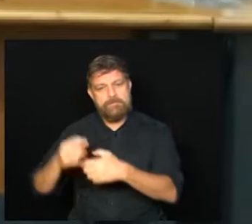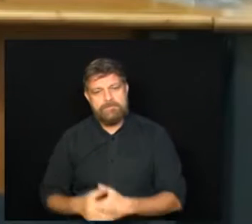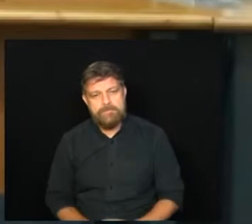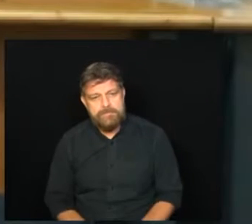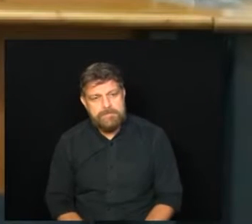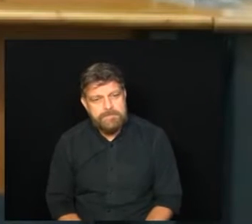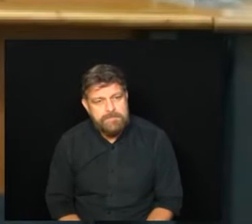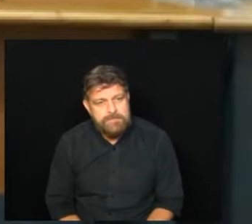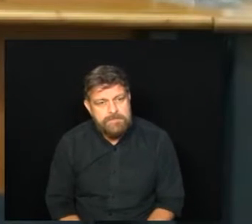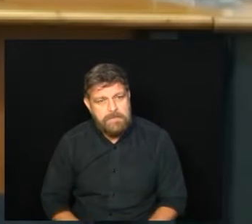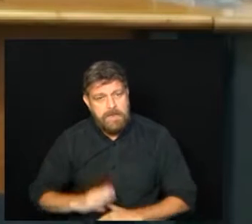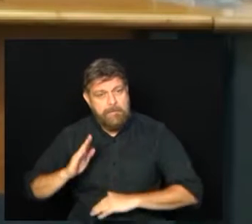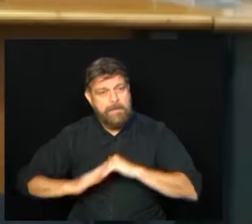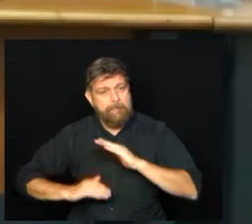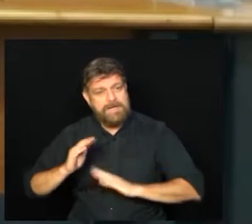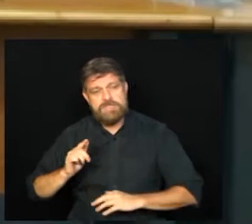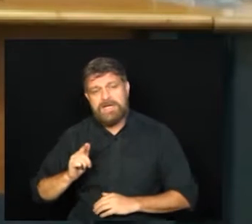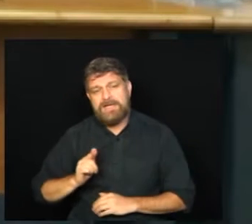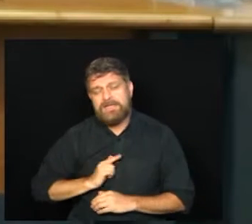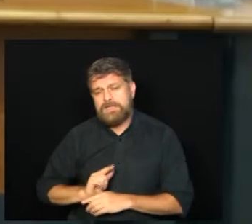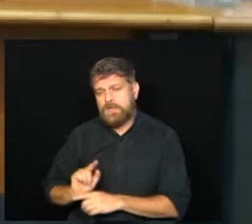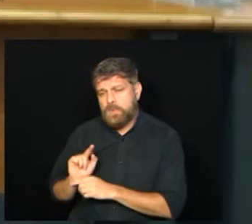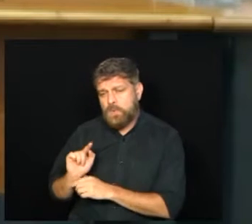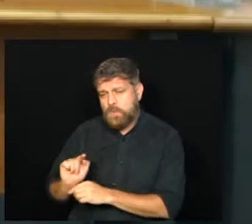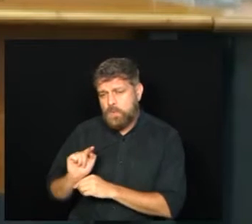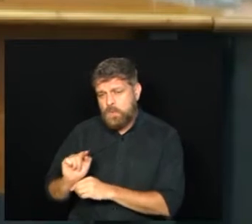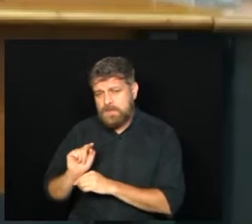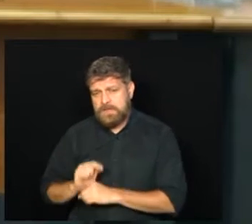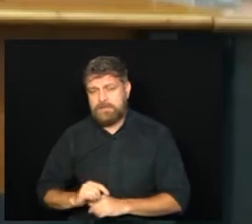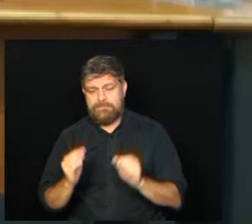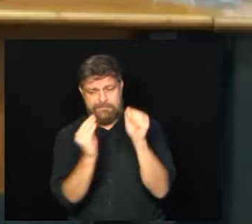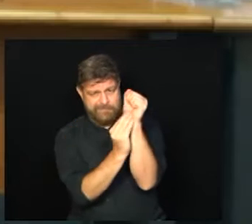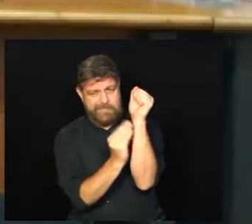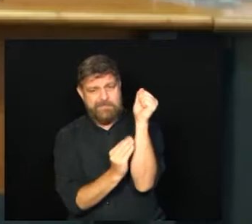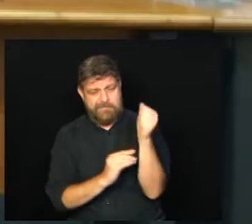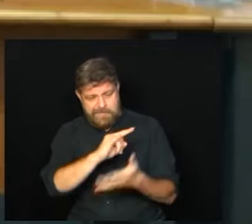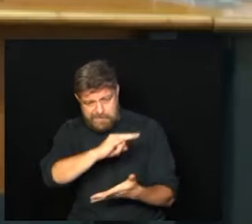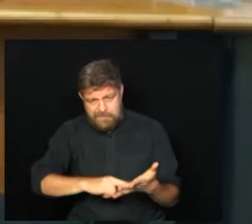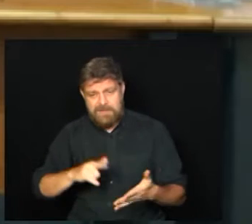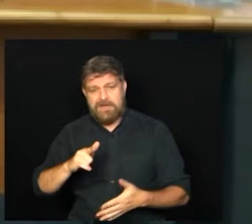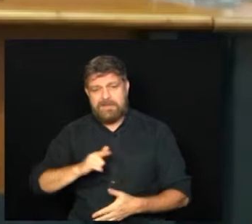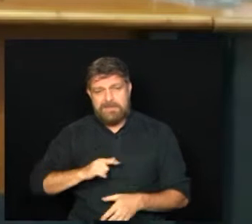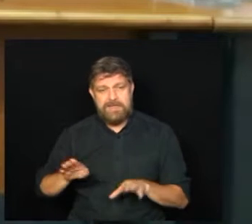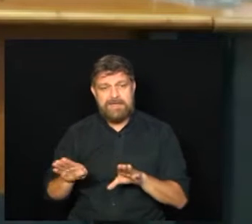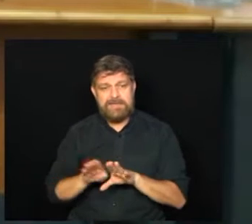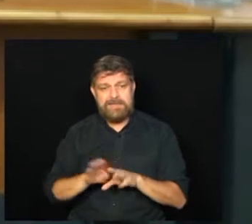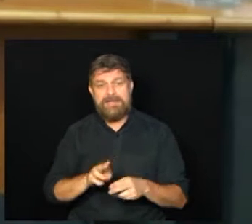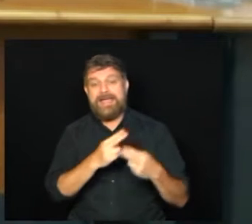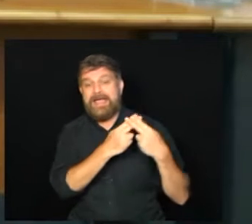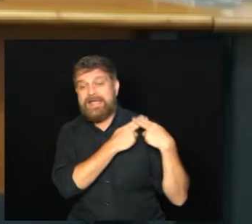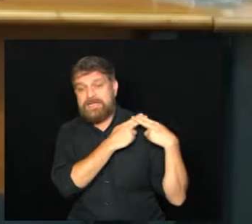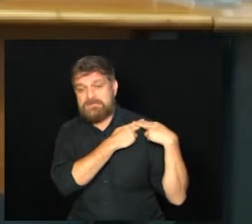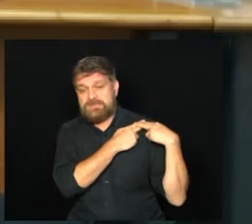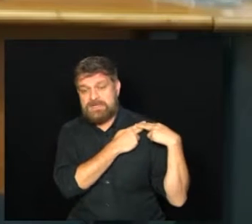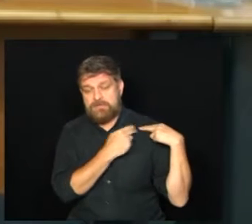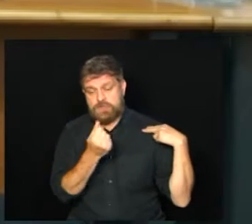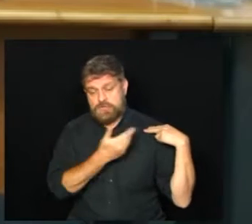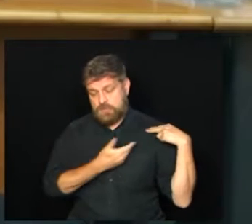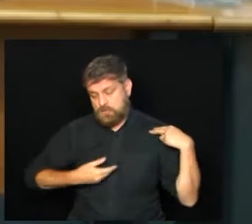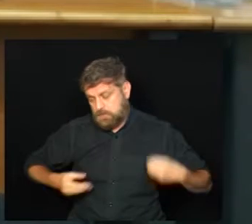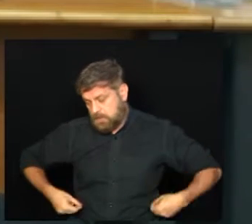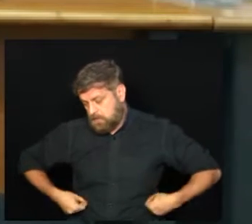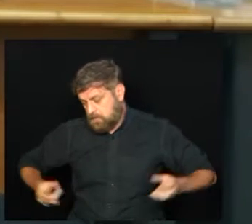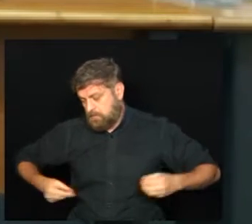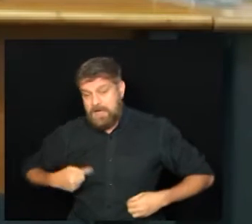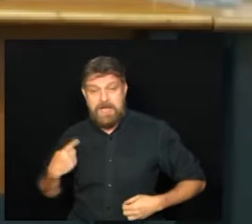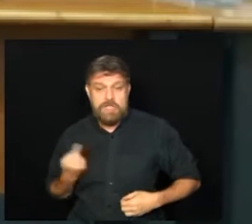É uma iniciativa que tem as questões burocráticas, tem a questão de responsabilidade fiscal. A gente gostaria